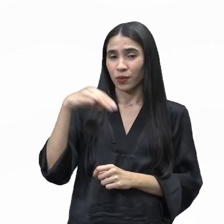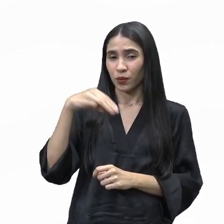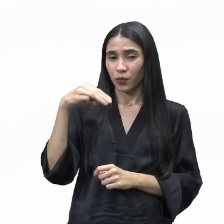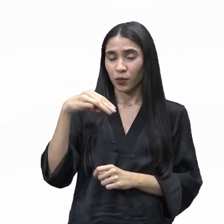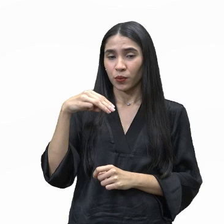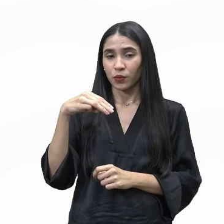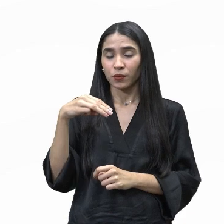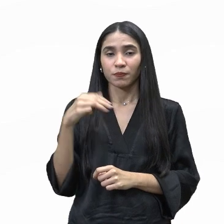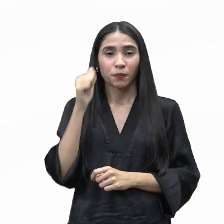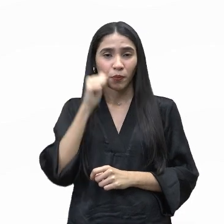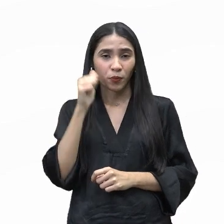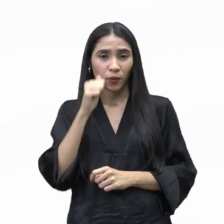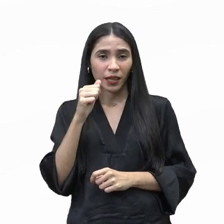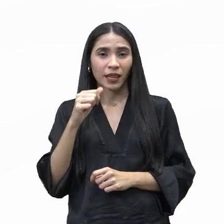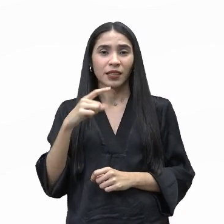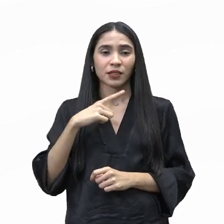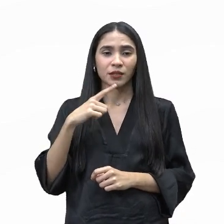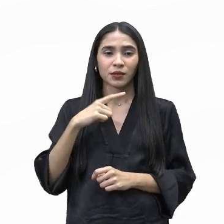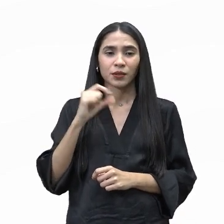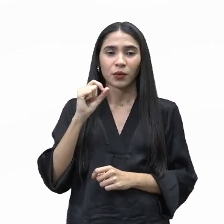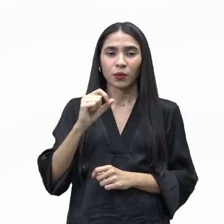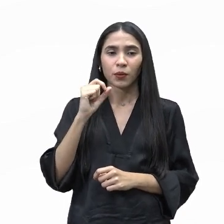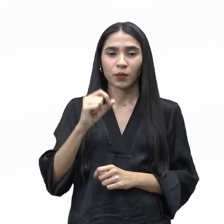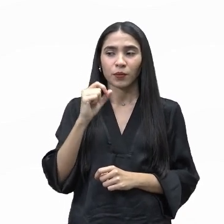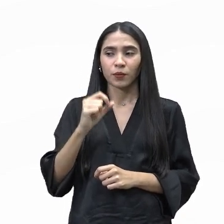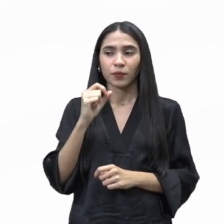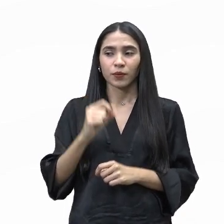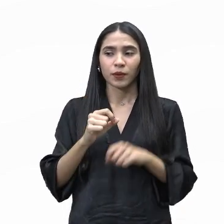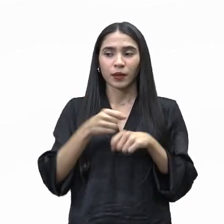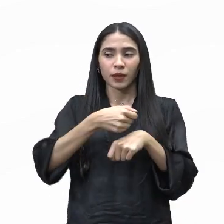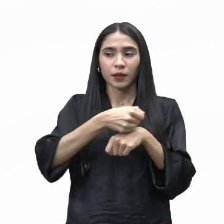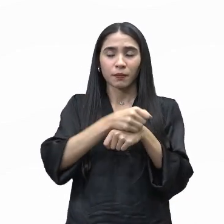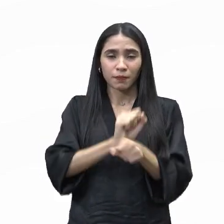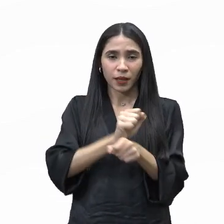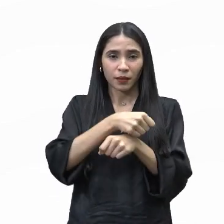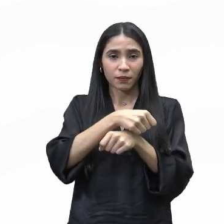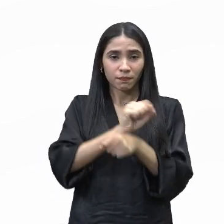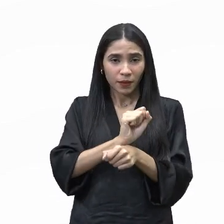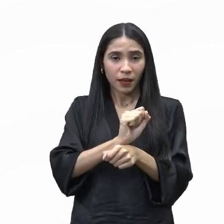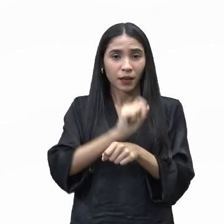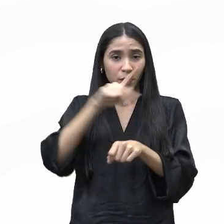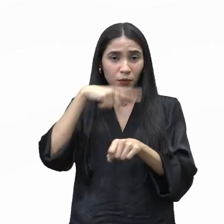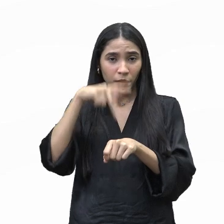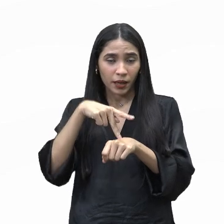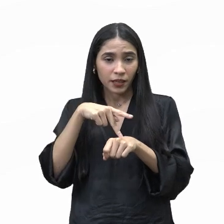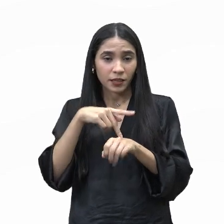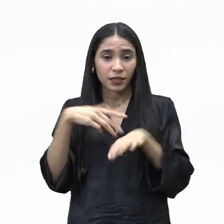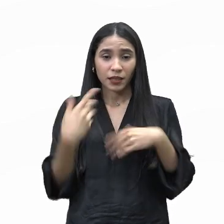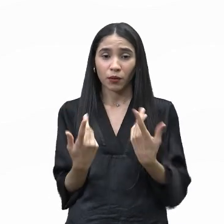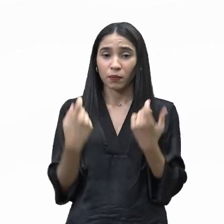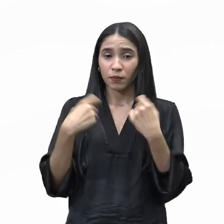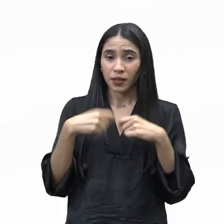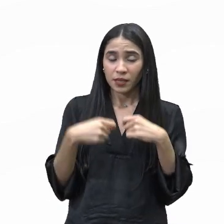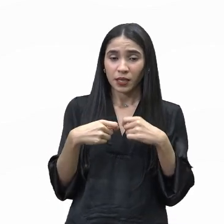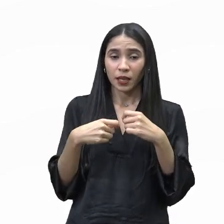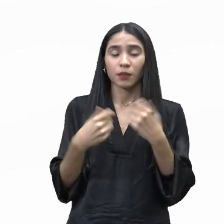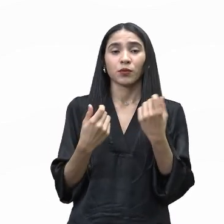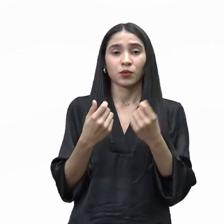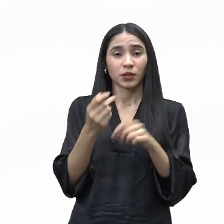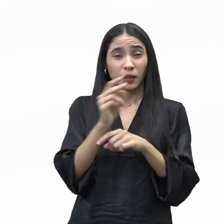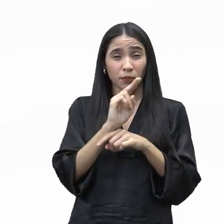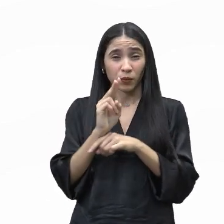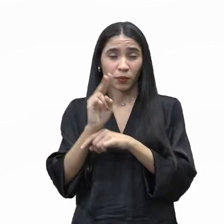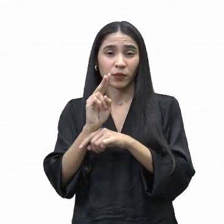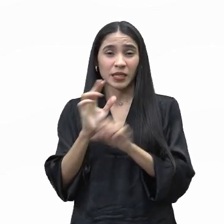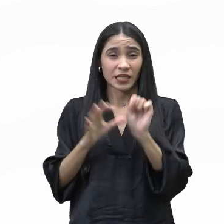minutos, uma mulher era estuprada no país. Então, o que nós precisamos? Carência aí de proteção às